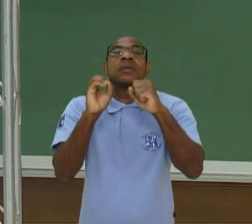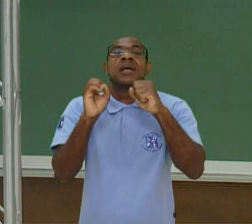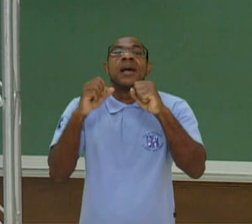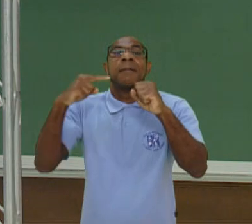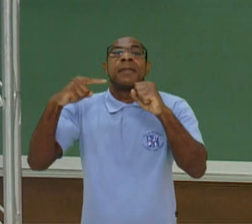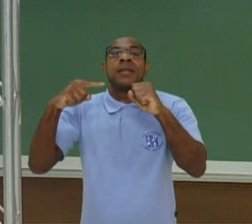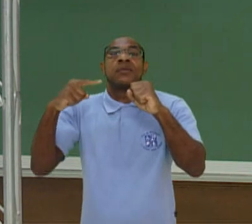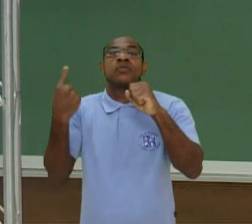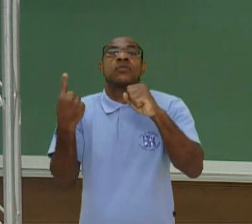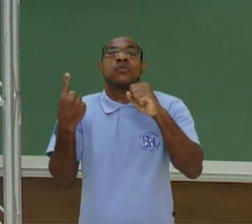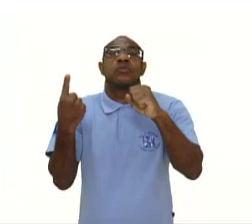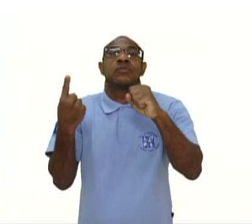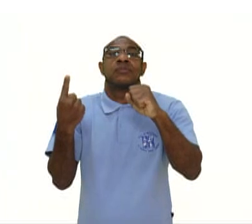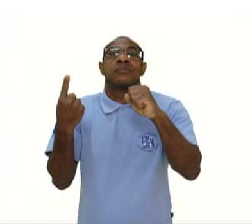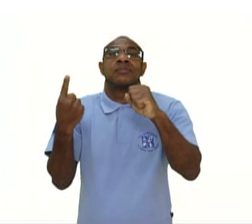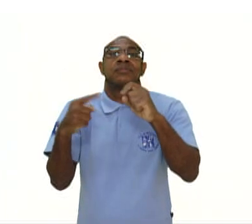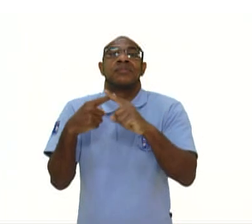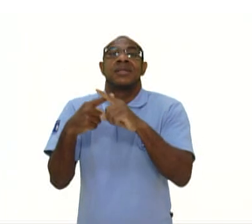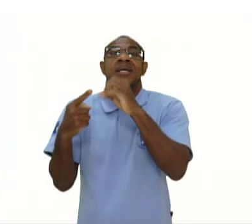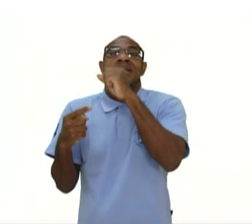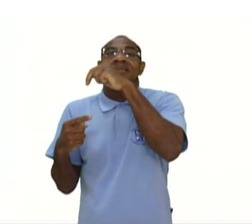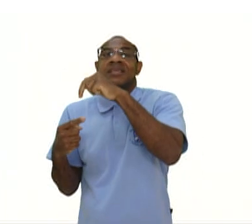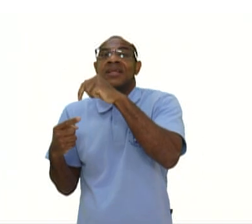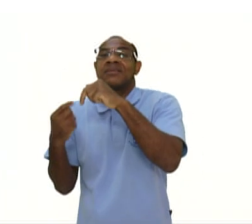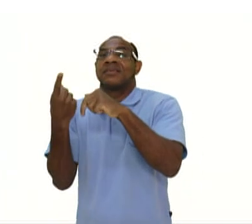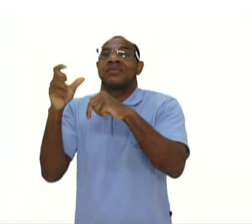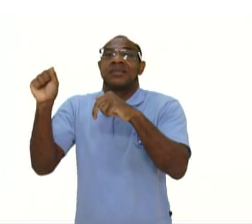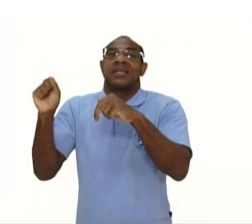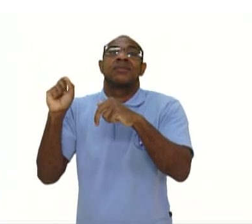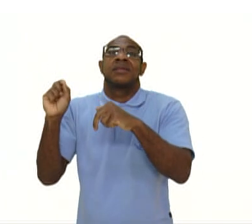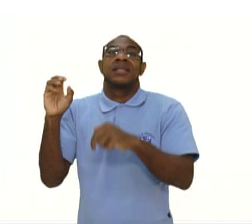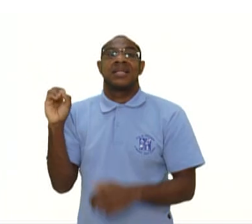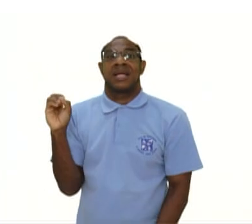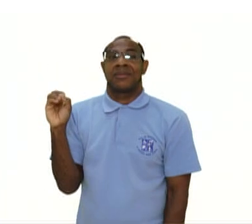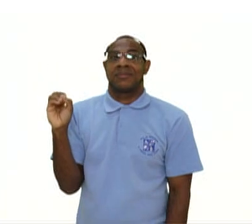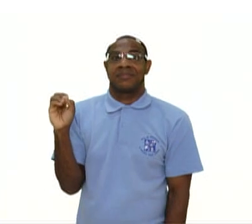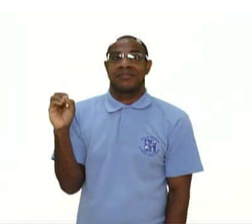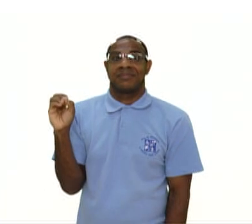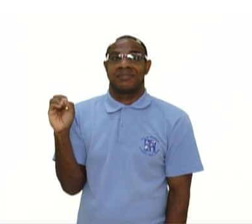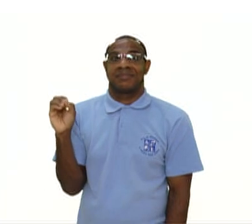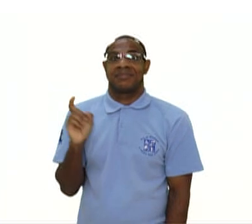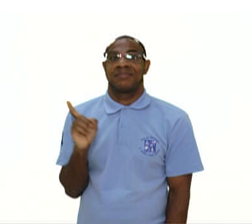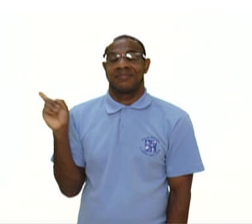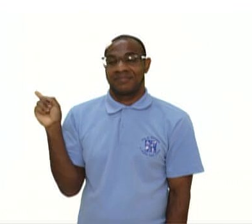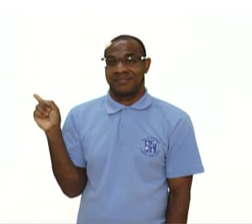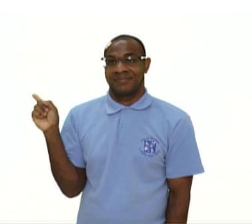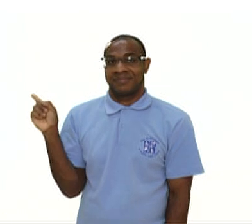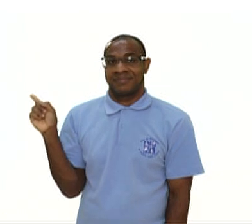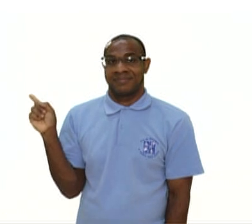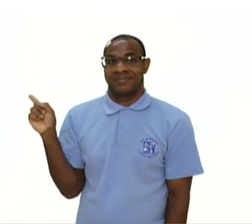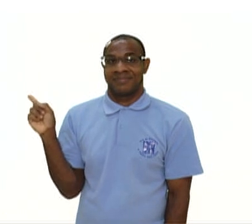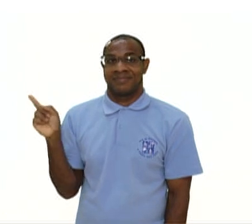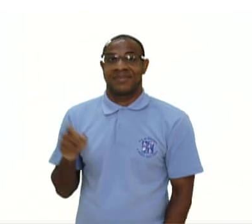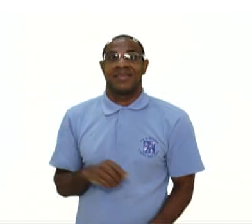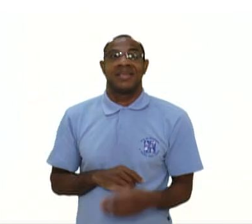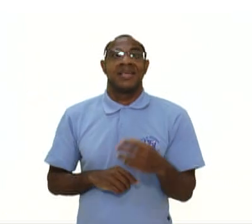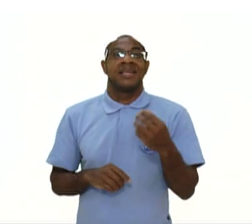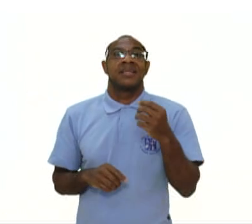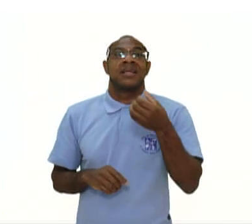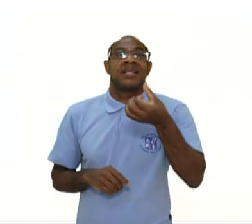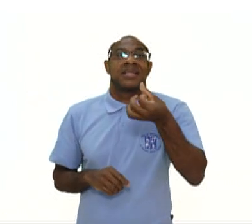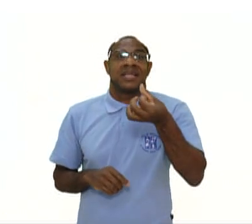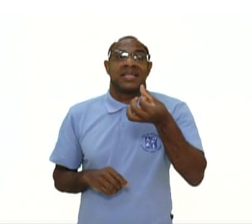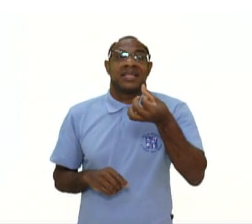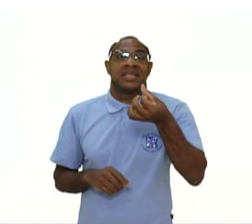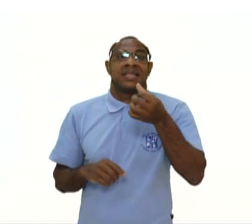1. Seno de 180, 0. 6 vezes menos 1, menos 6. 6 vezes